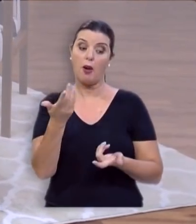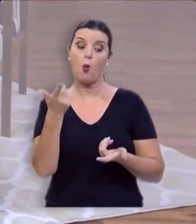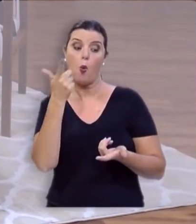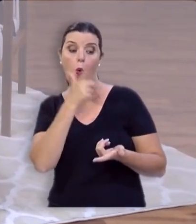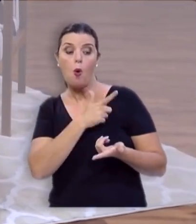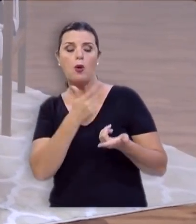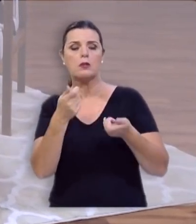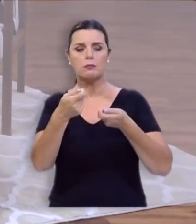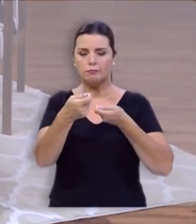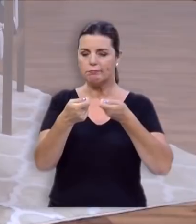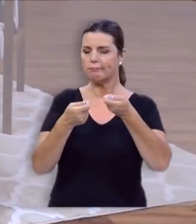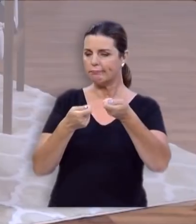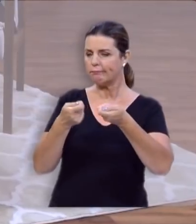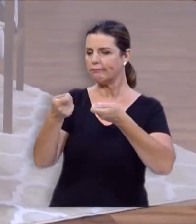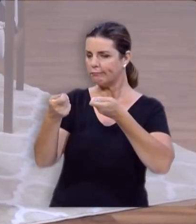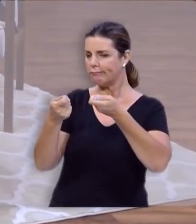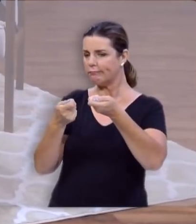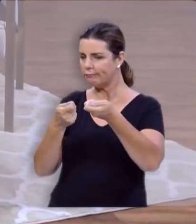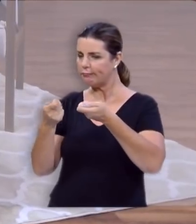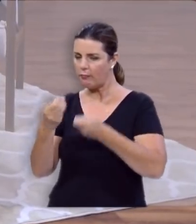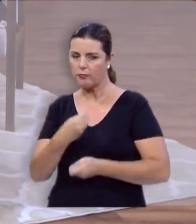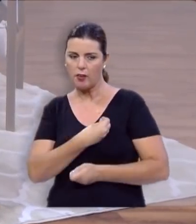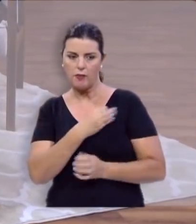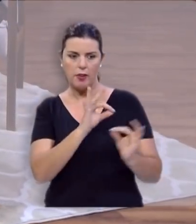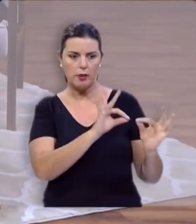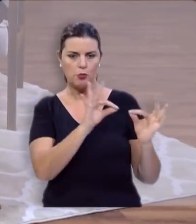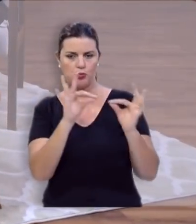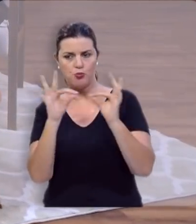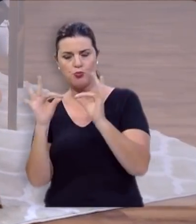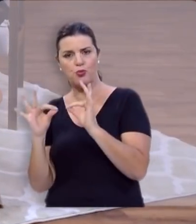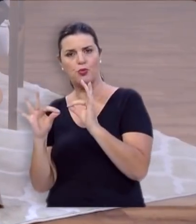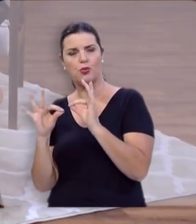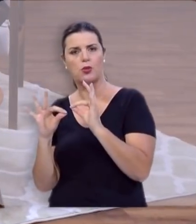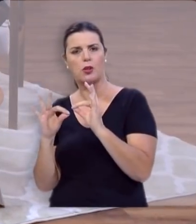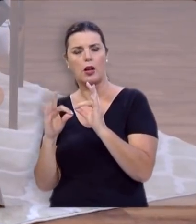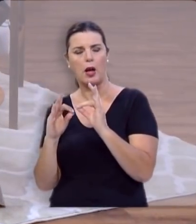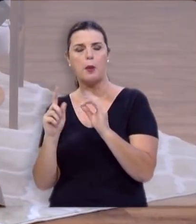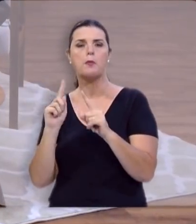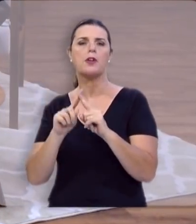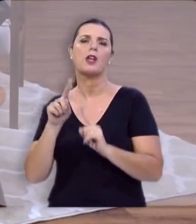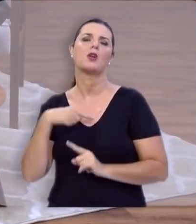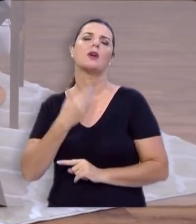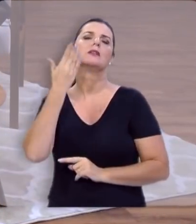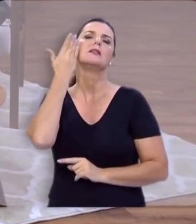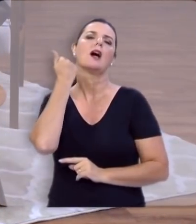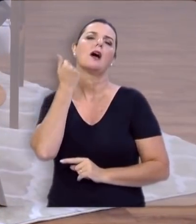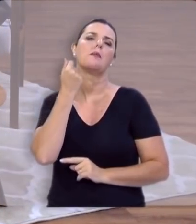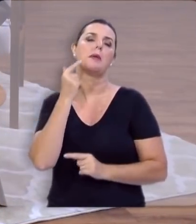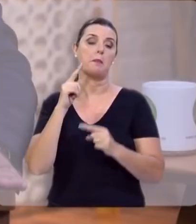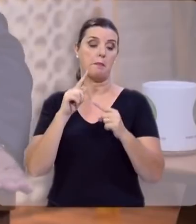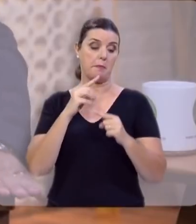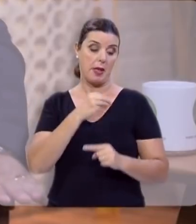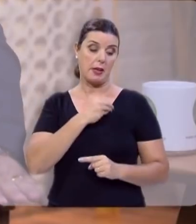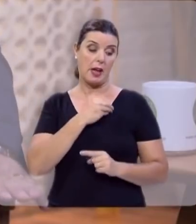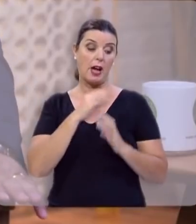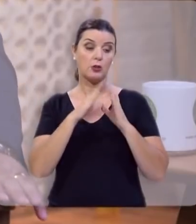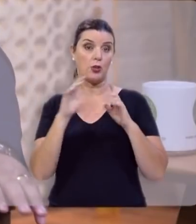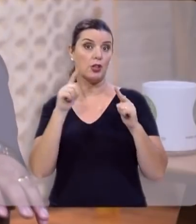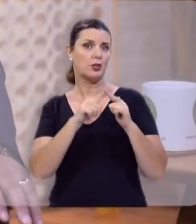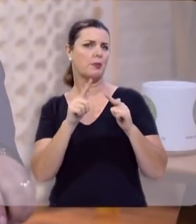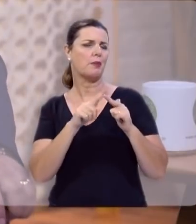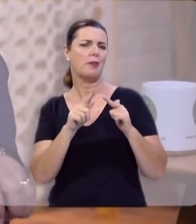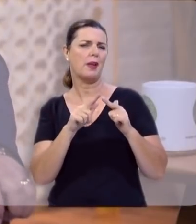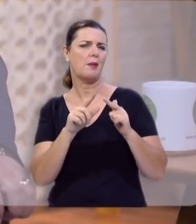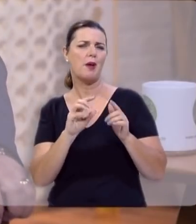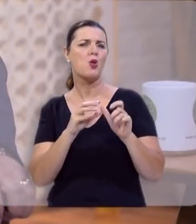as situações cotidianas, porque agora a gente sabe que se o pecado é o grande problema, qual é a solução? O grande